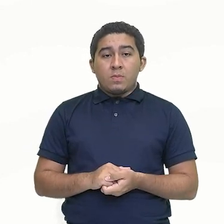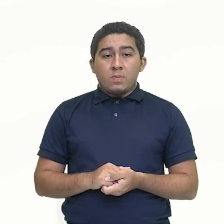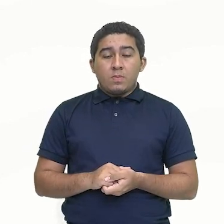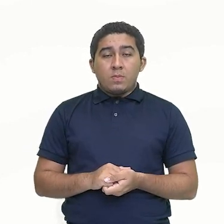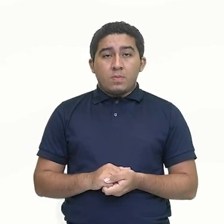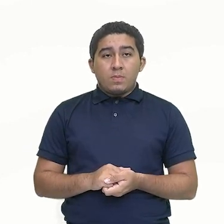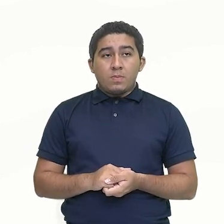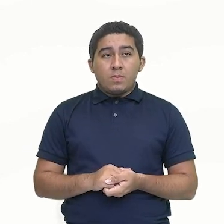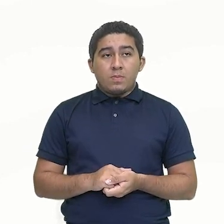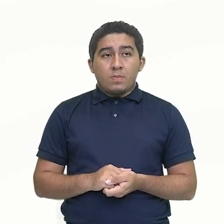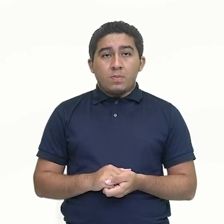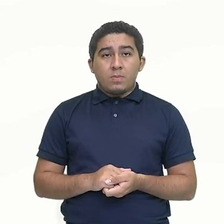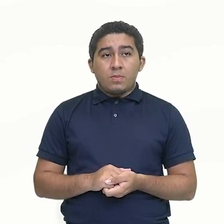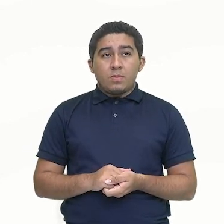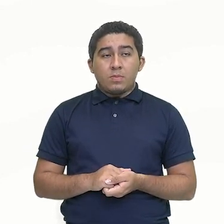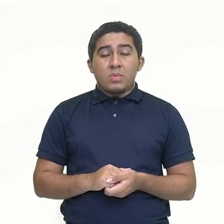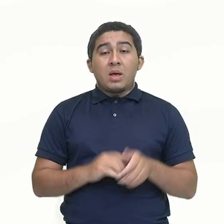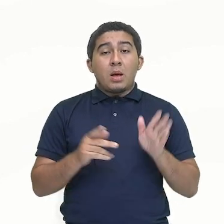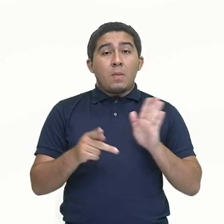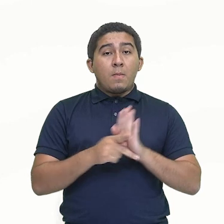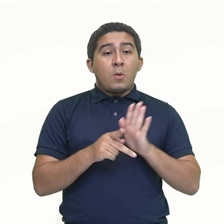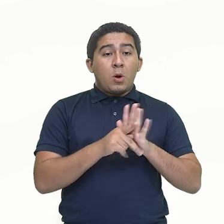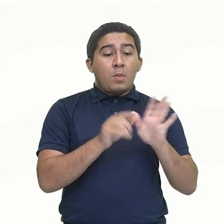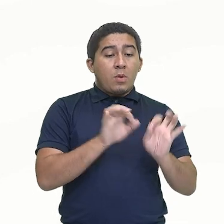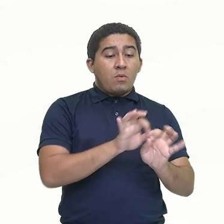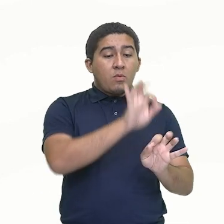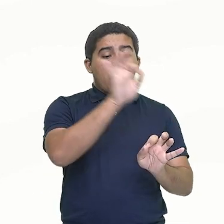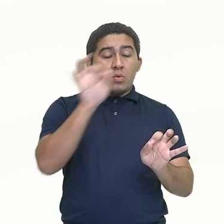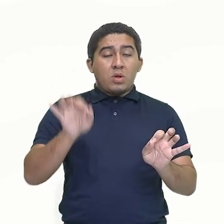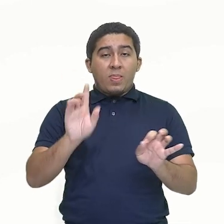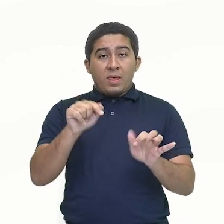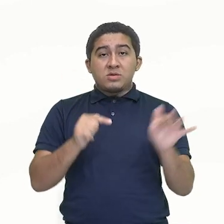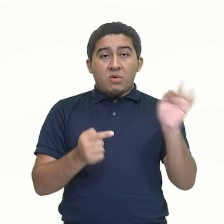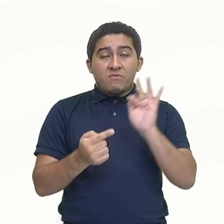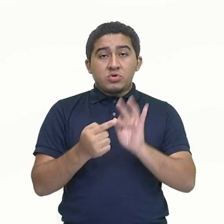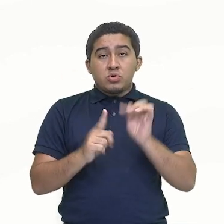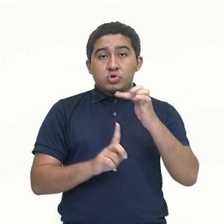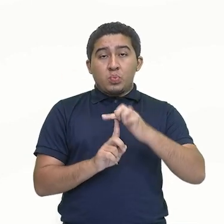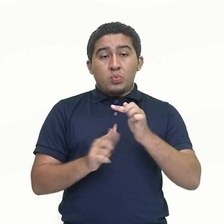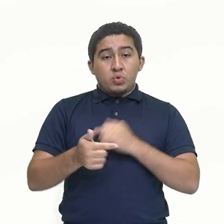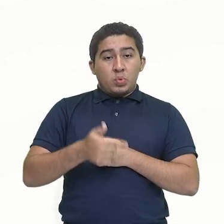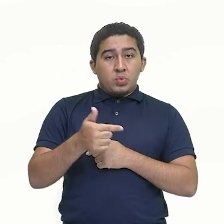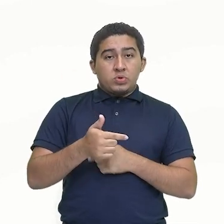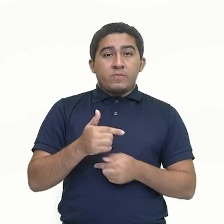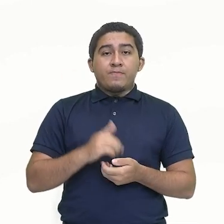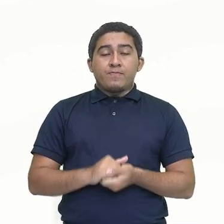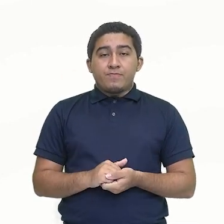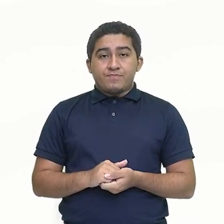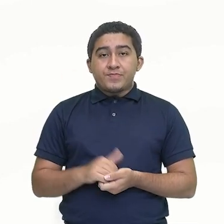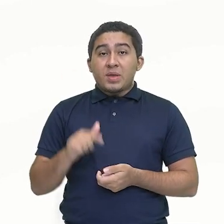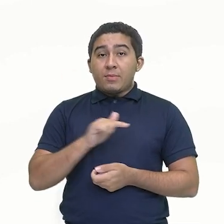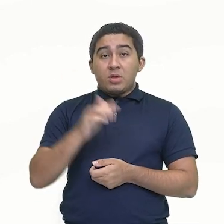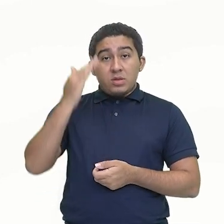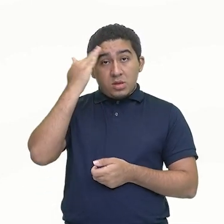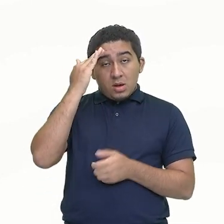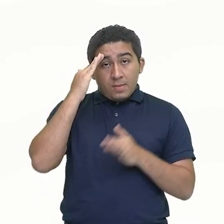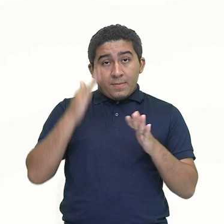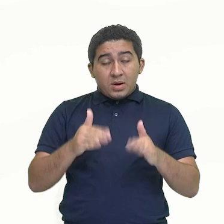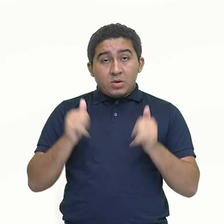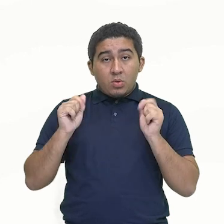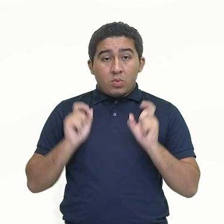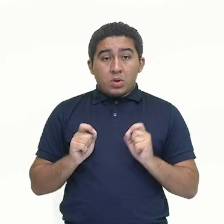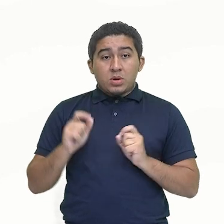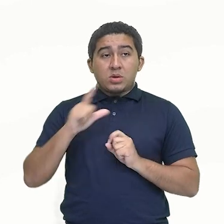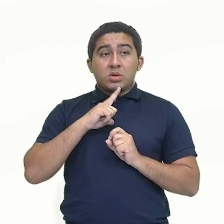da curva dessa equação do segundo grau, essa função do segundo grau, tá bom? Em suma, para você entender melhor o que eu estou dizendo, eu